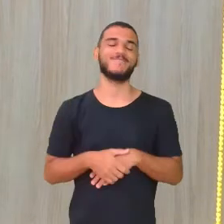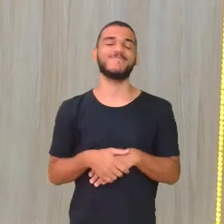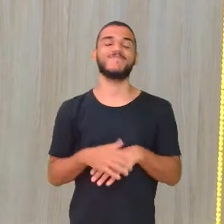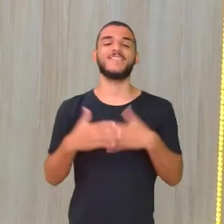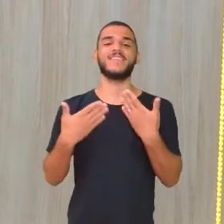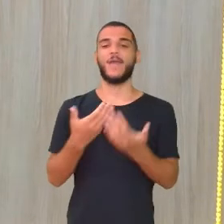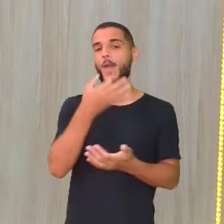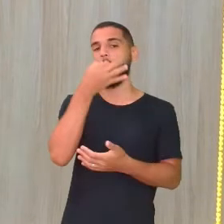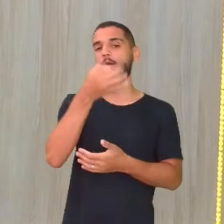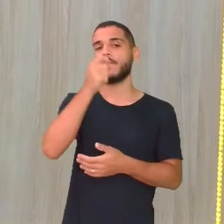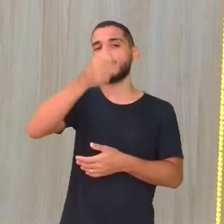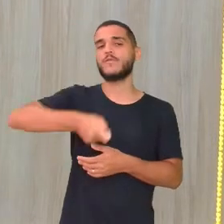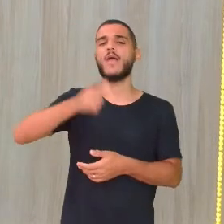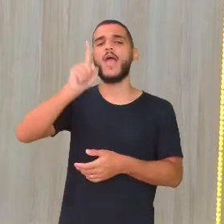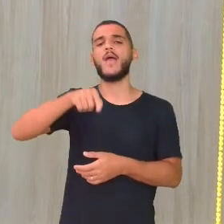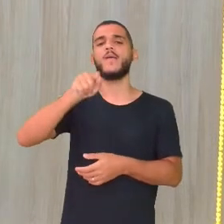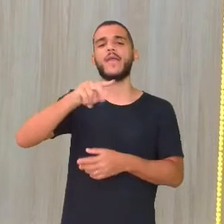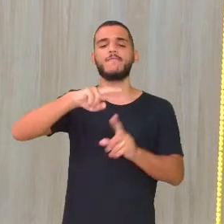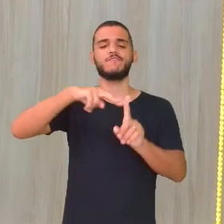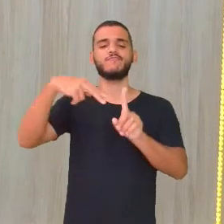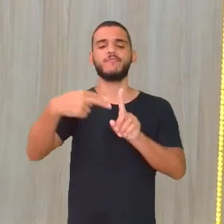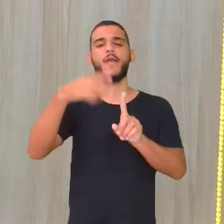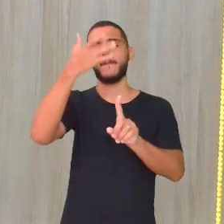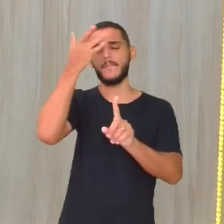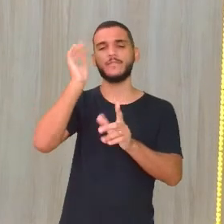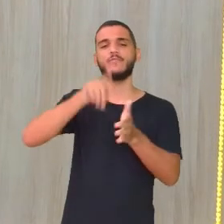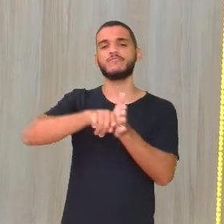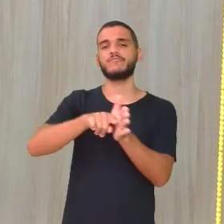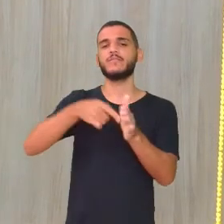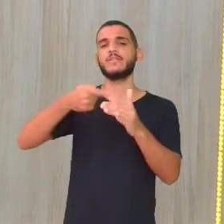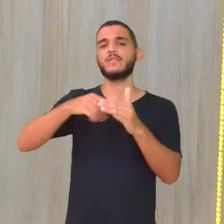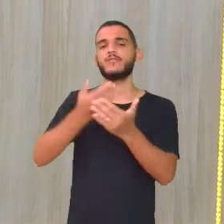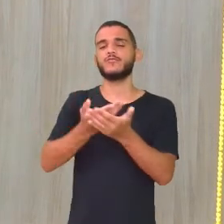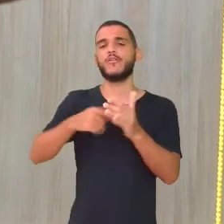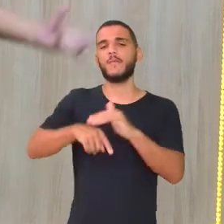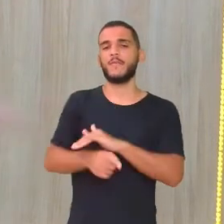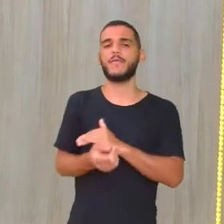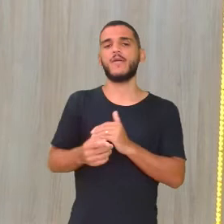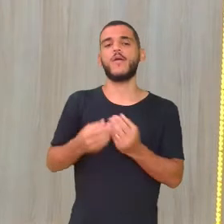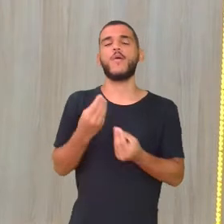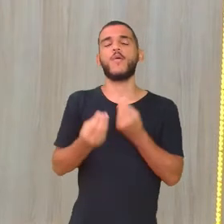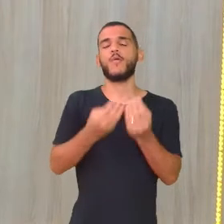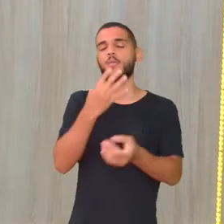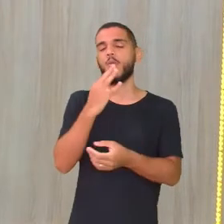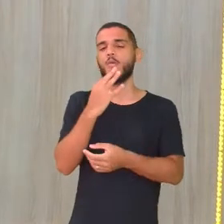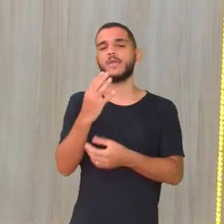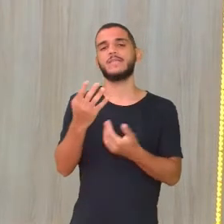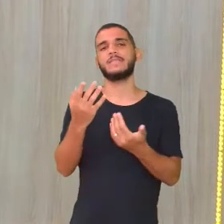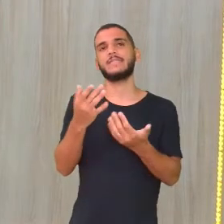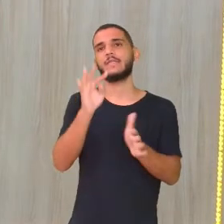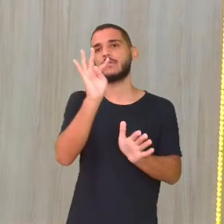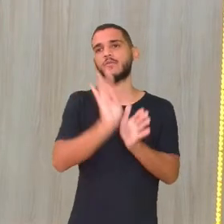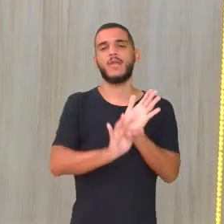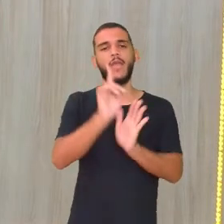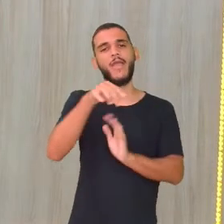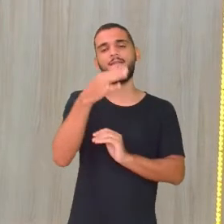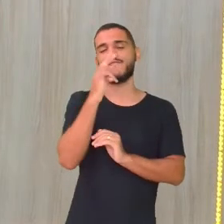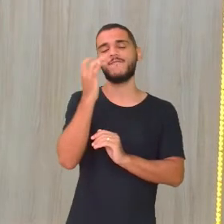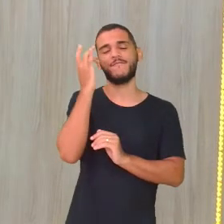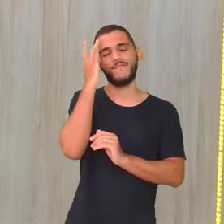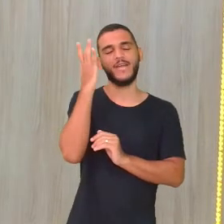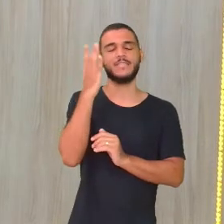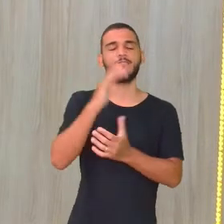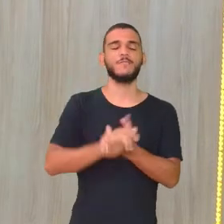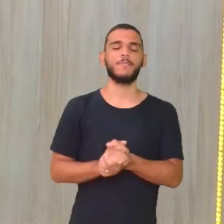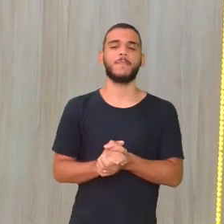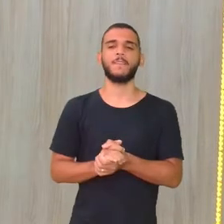vai ser justamente esse ponto de vista de um especialista, tá certo? Como a gente reconhece isso dentro do texto, é bem facinho. O argumento de